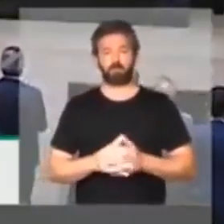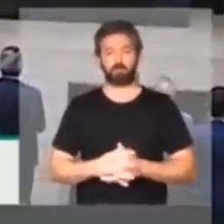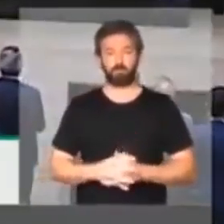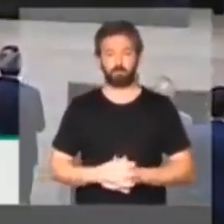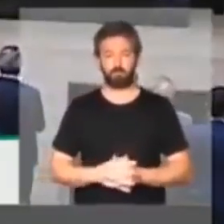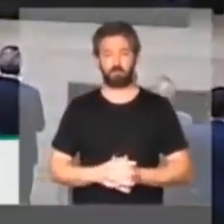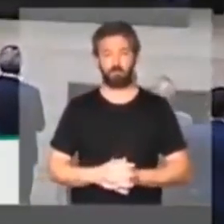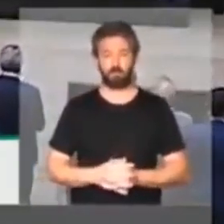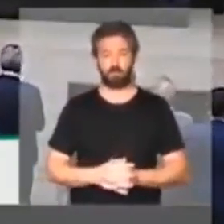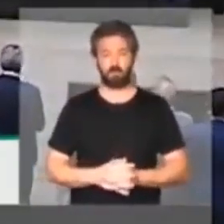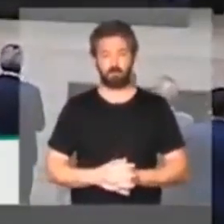para falar